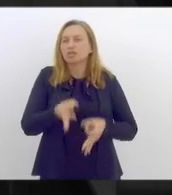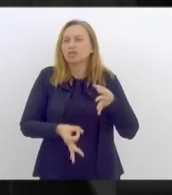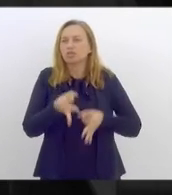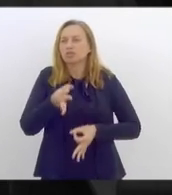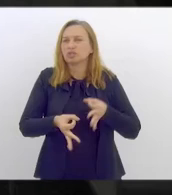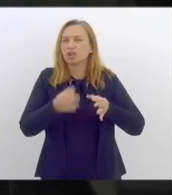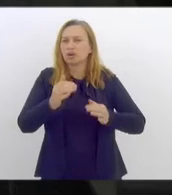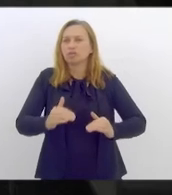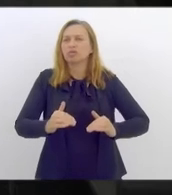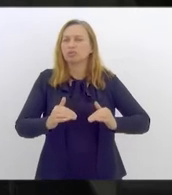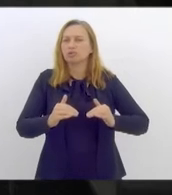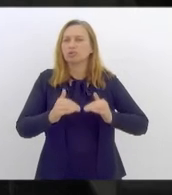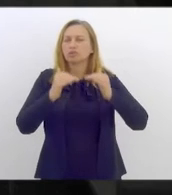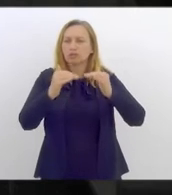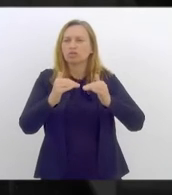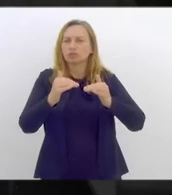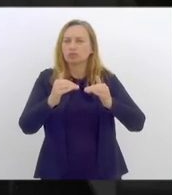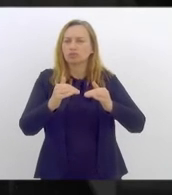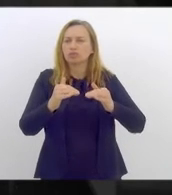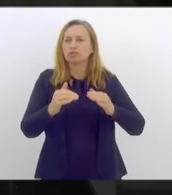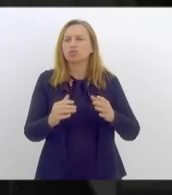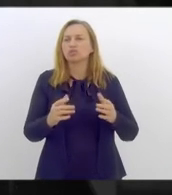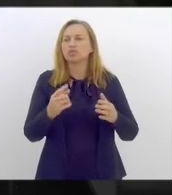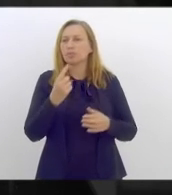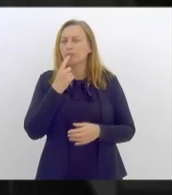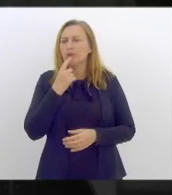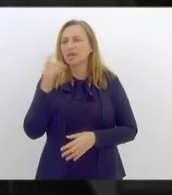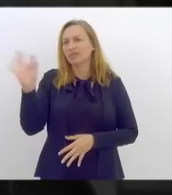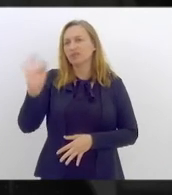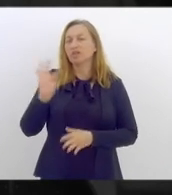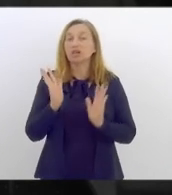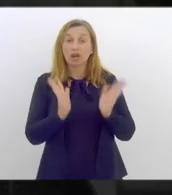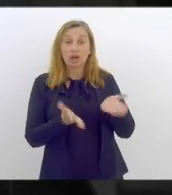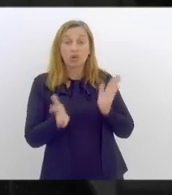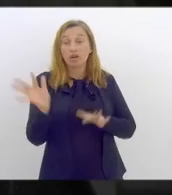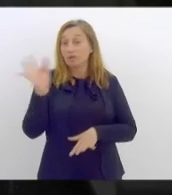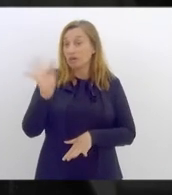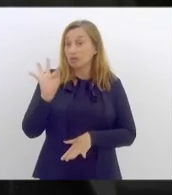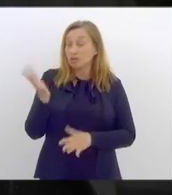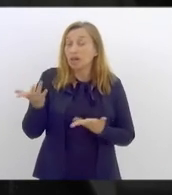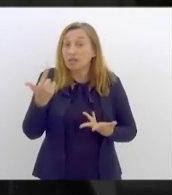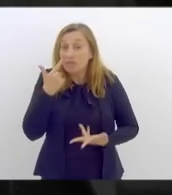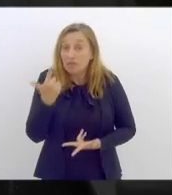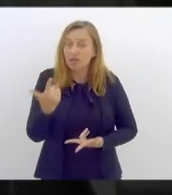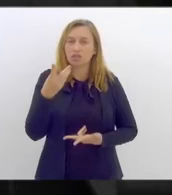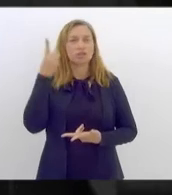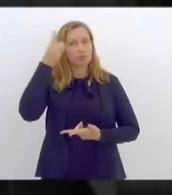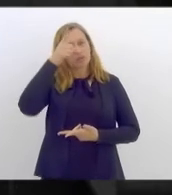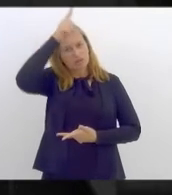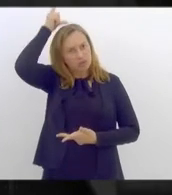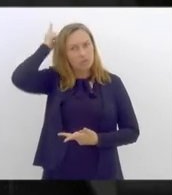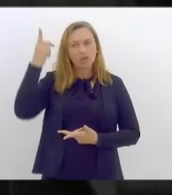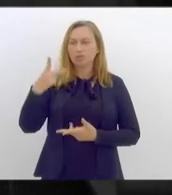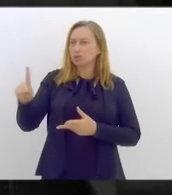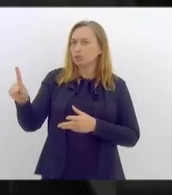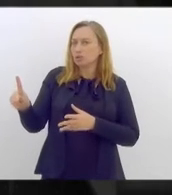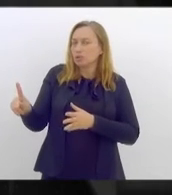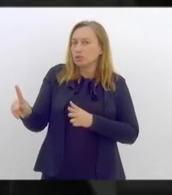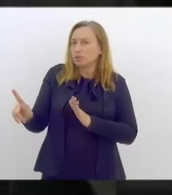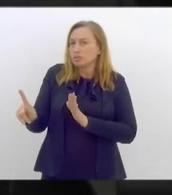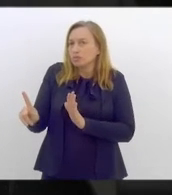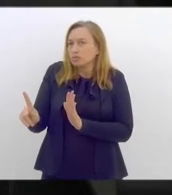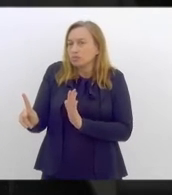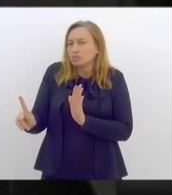área física bem pertinho da Souza Marques e agora a faculdade está veja Luiz Paulo o seu projeto acadêmico